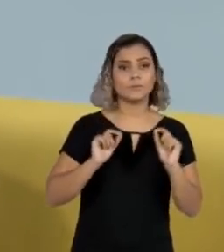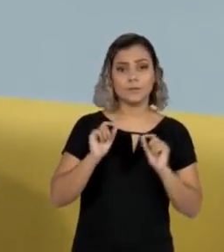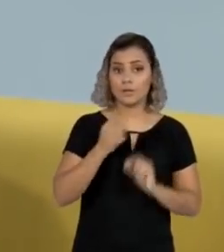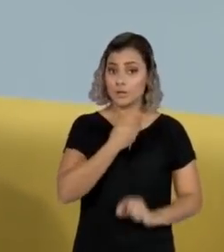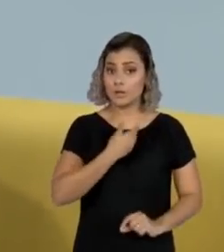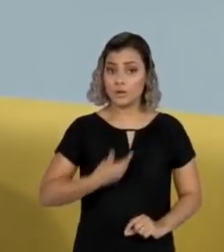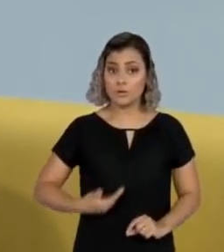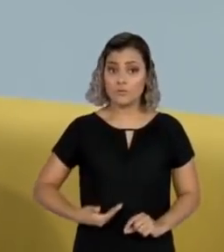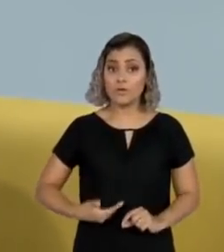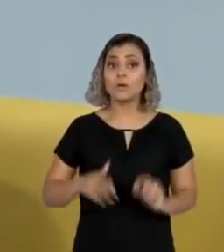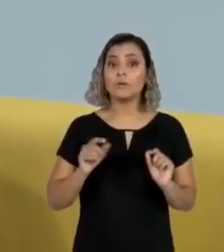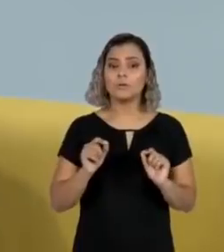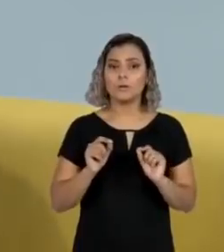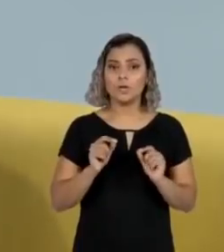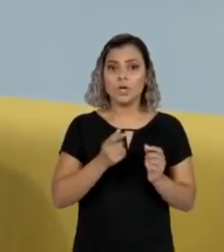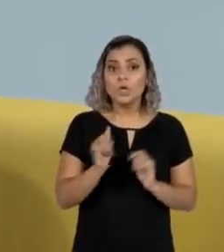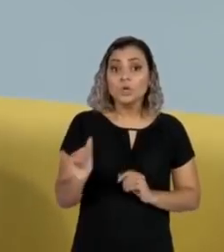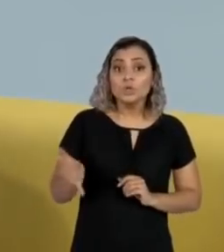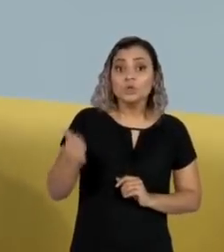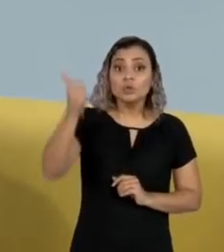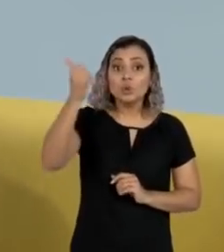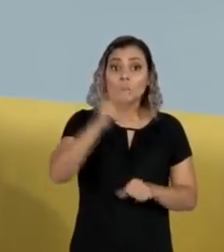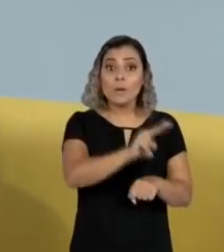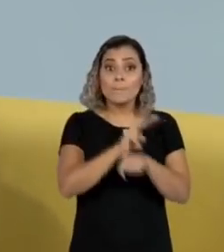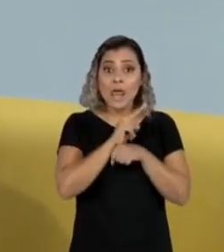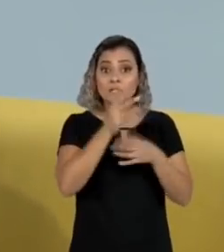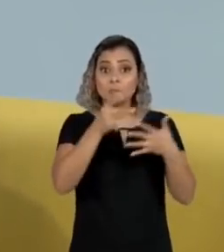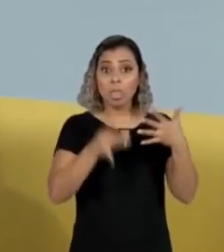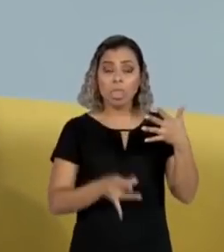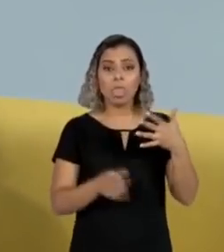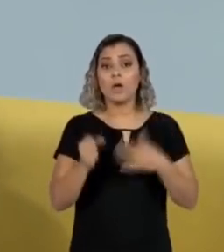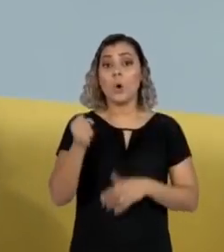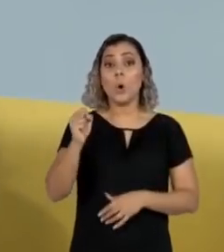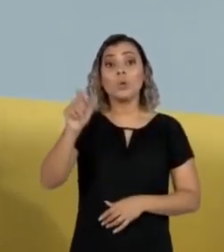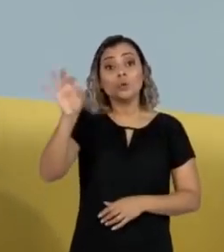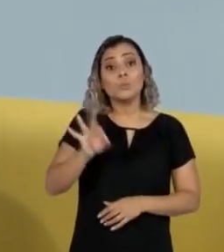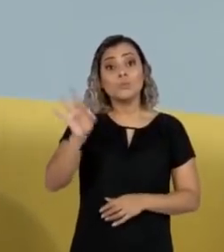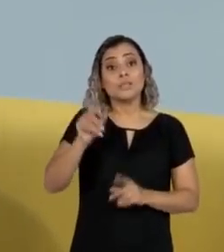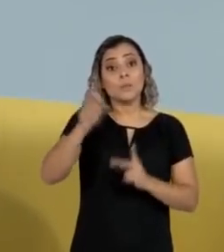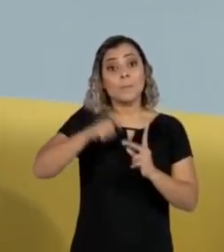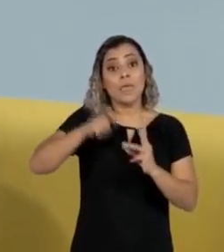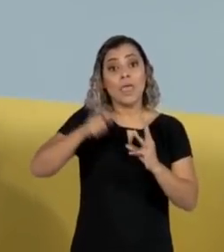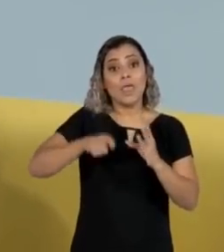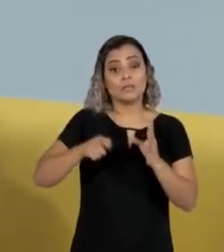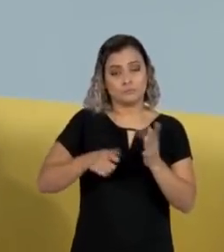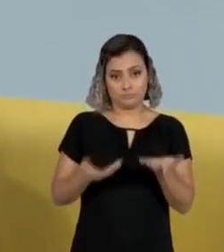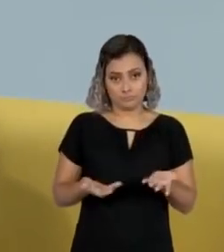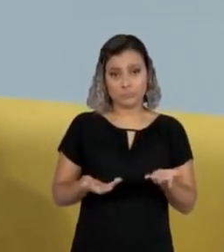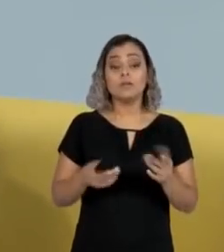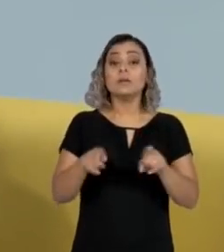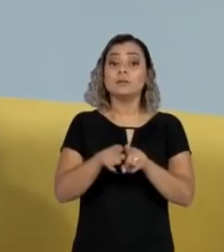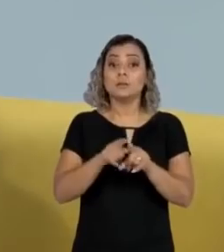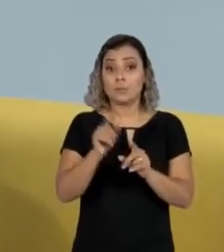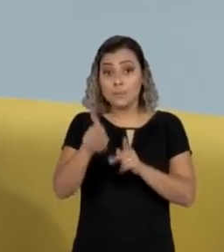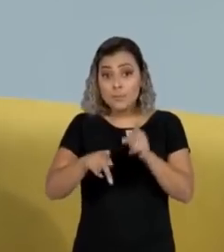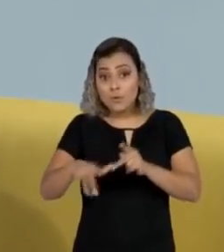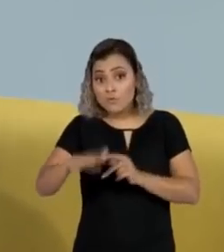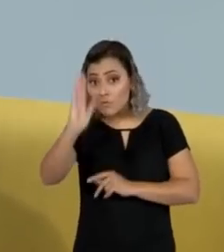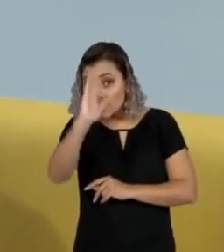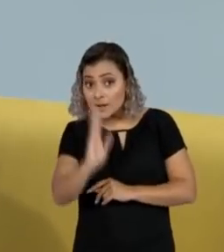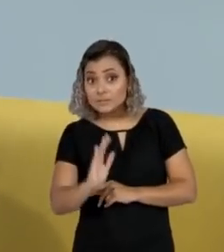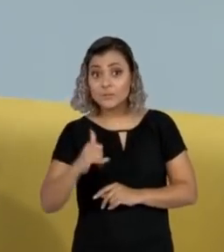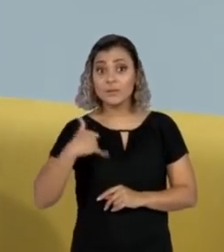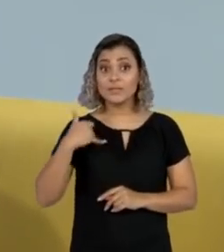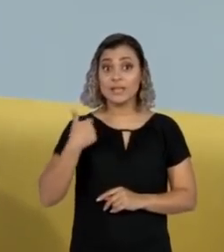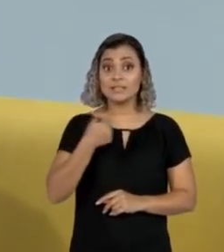governo limita os juros do cheque especial a 8% ao mês. E a expectativa média de vida do brasileiro sobe para